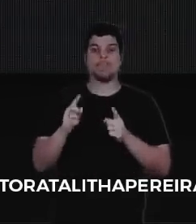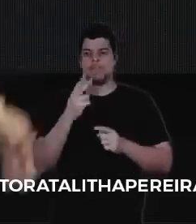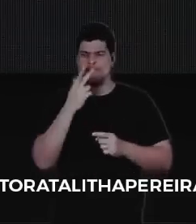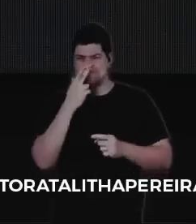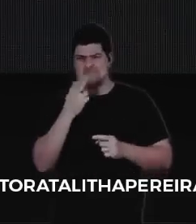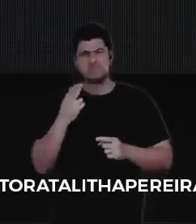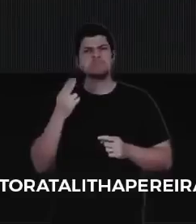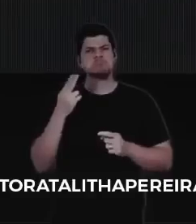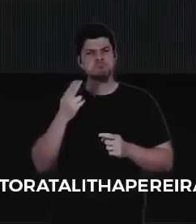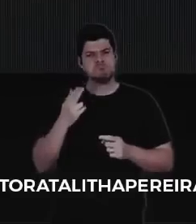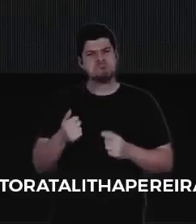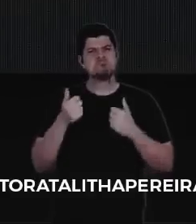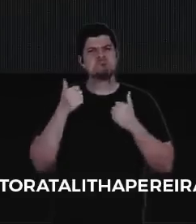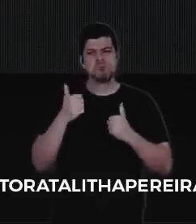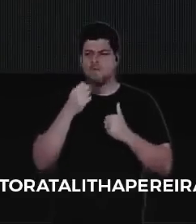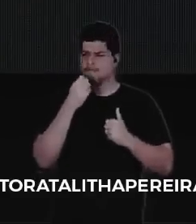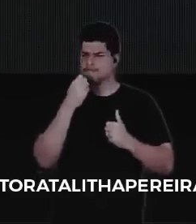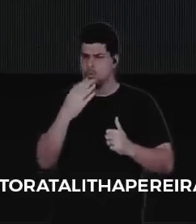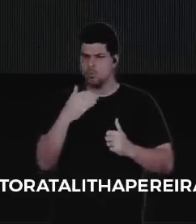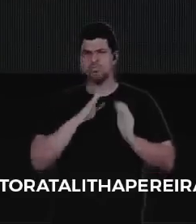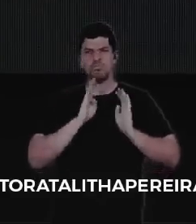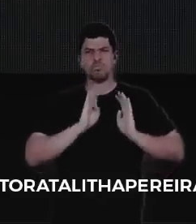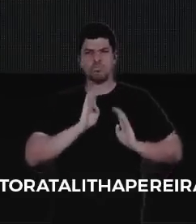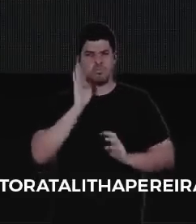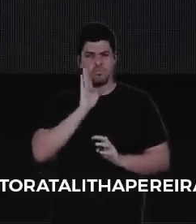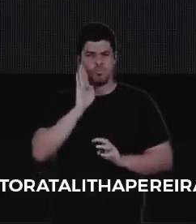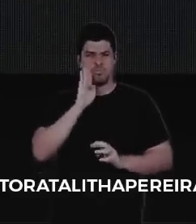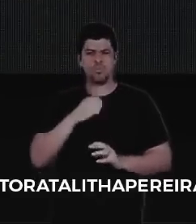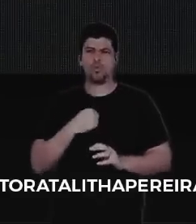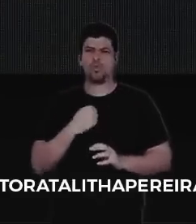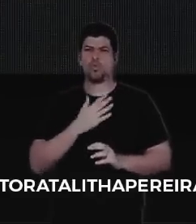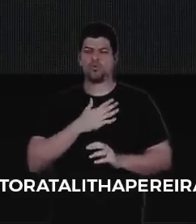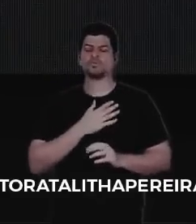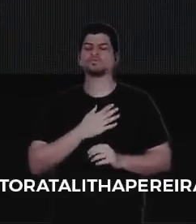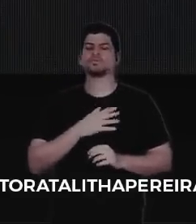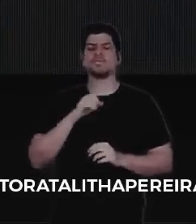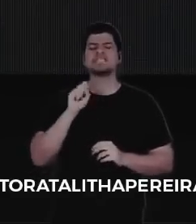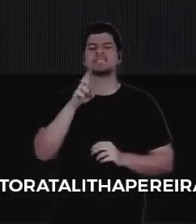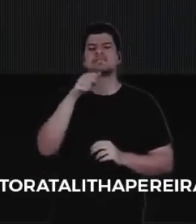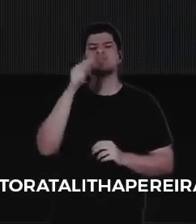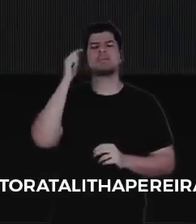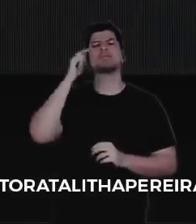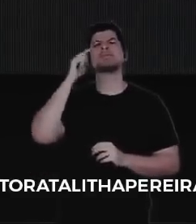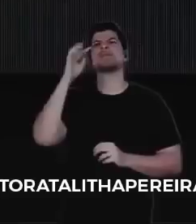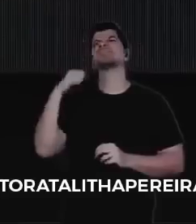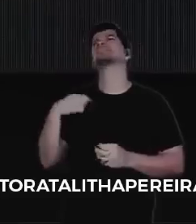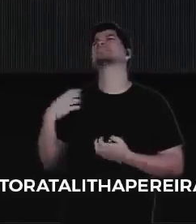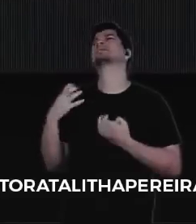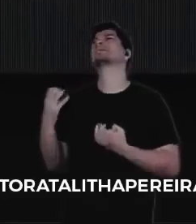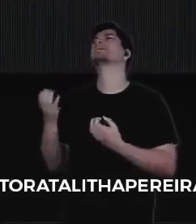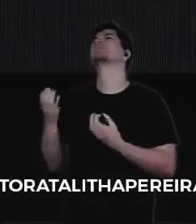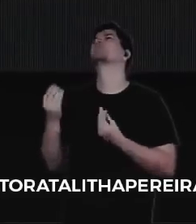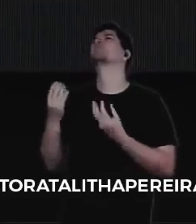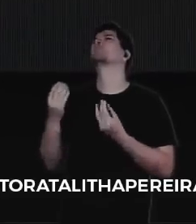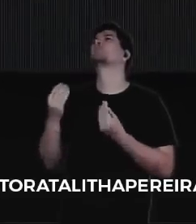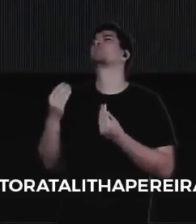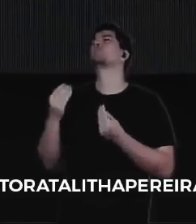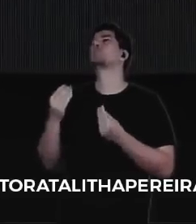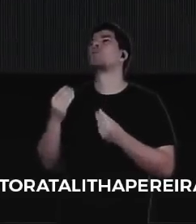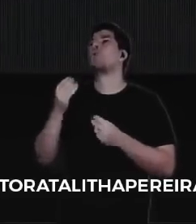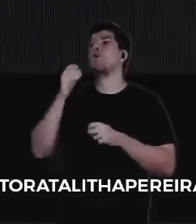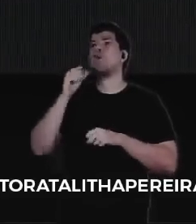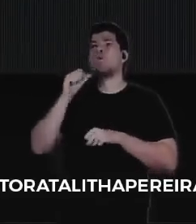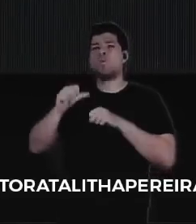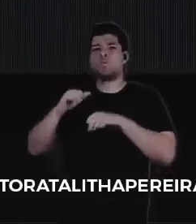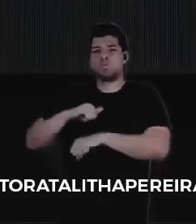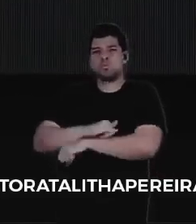se você está aí hoje dizendo assim, eu queria tanto emagrecer, eu queria tanto ser